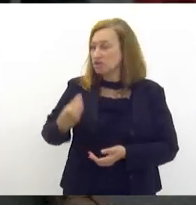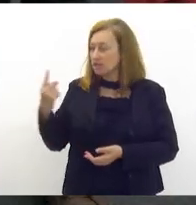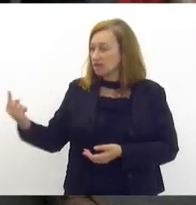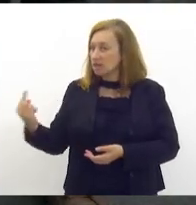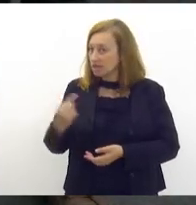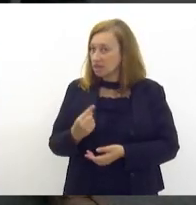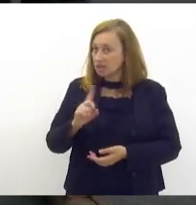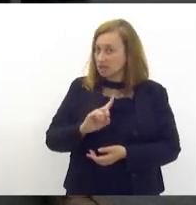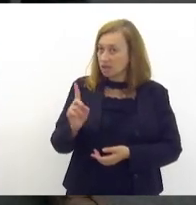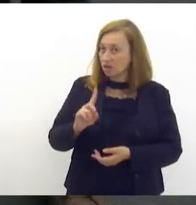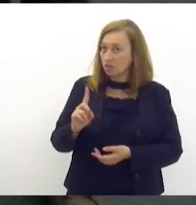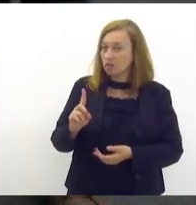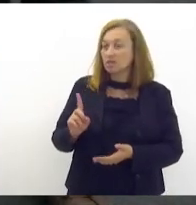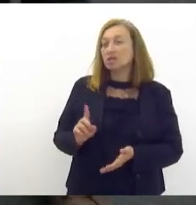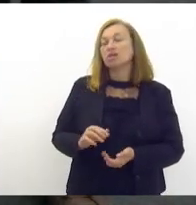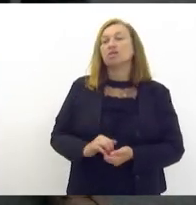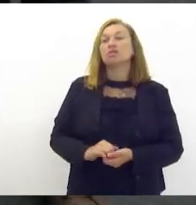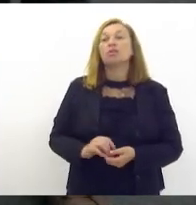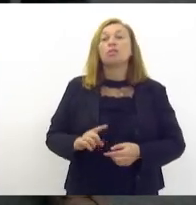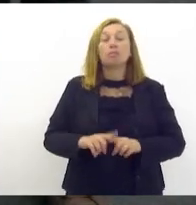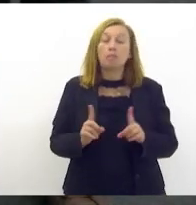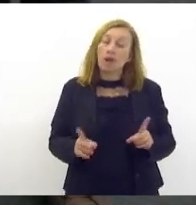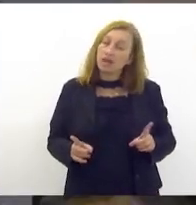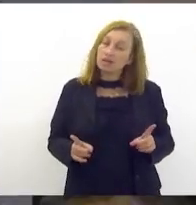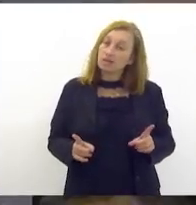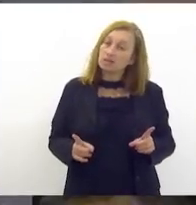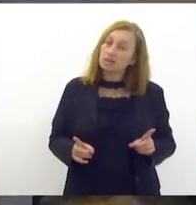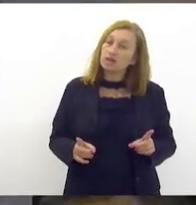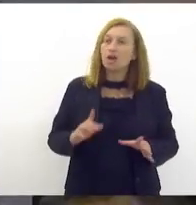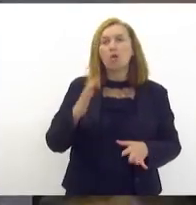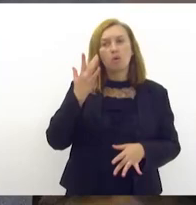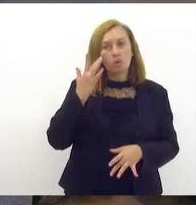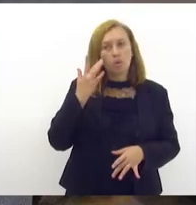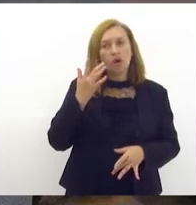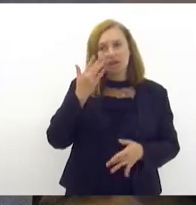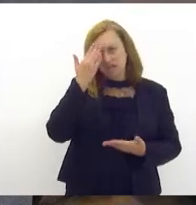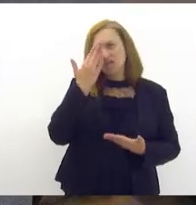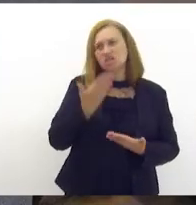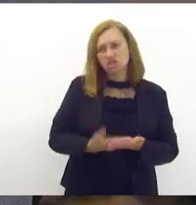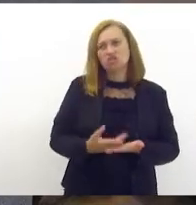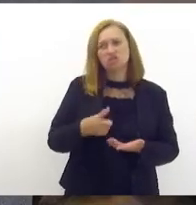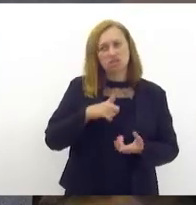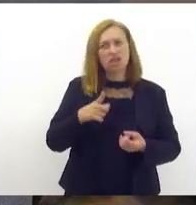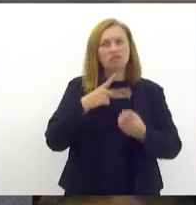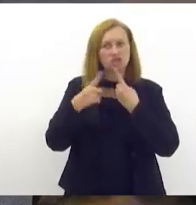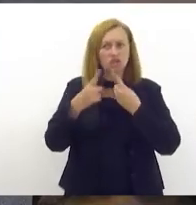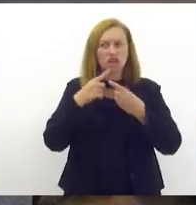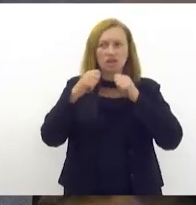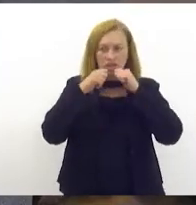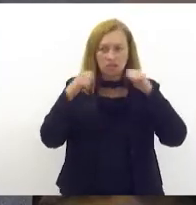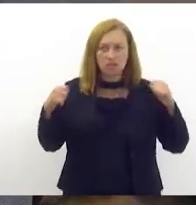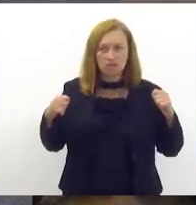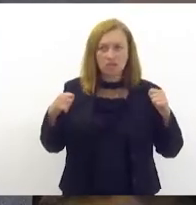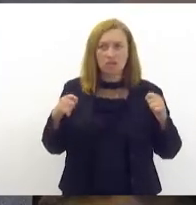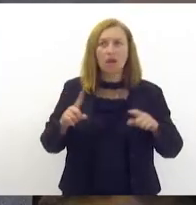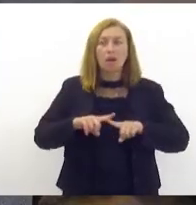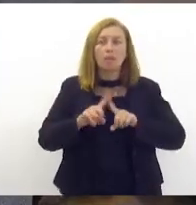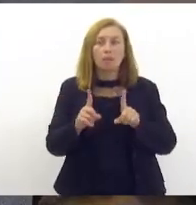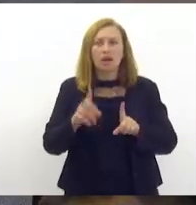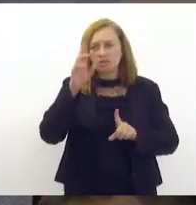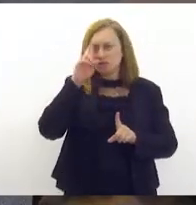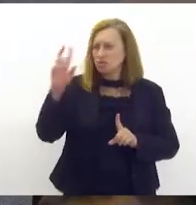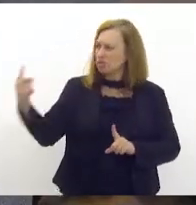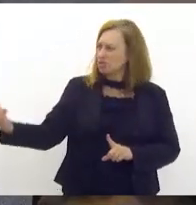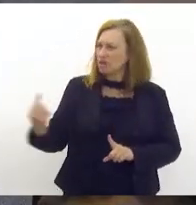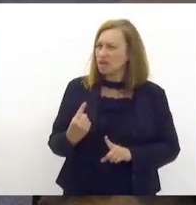naquele momento, estava ali atrás, mas parto do pressuposto que houve diálogo, pelo menos, entre as assessorias. E Vossa Excelência vem aqui